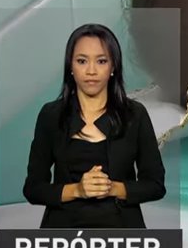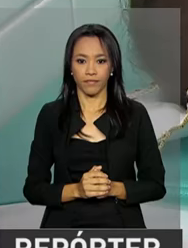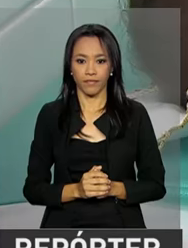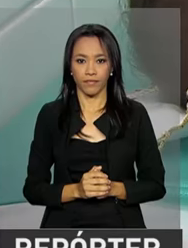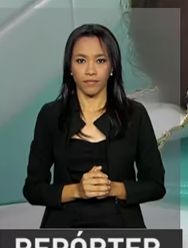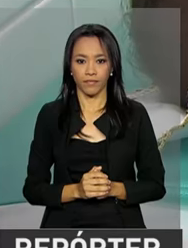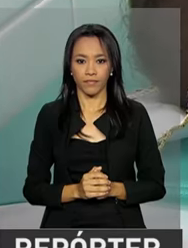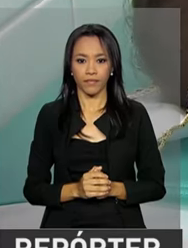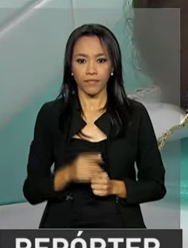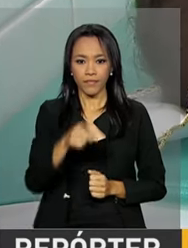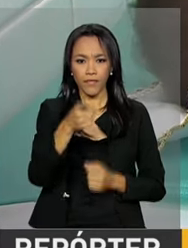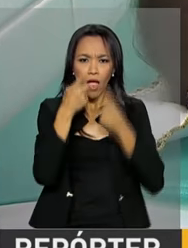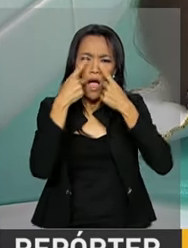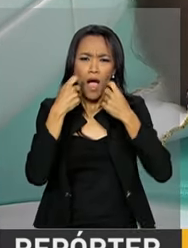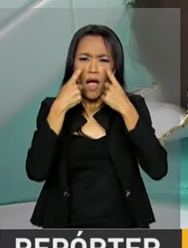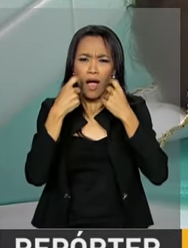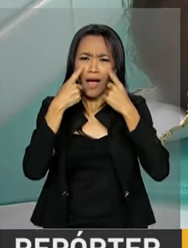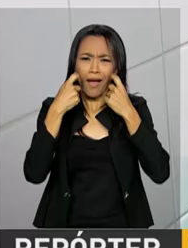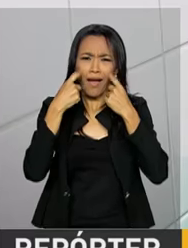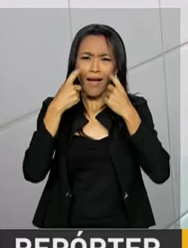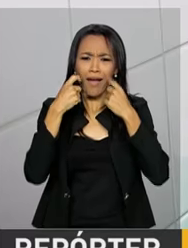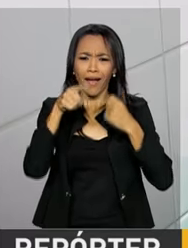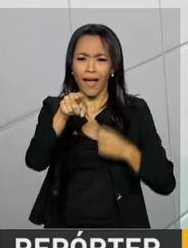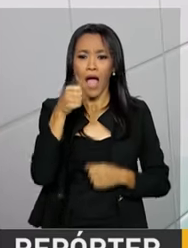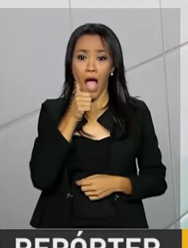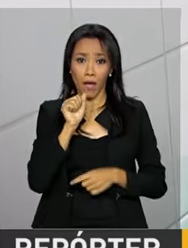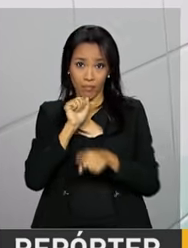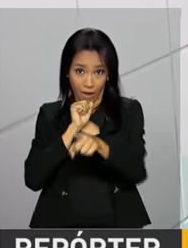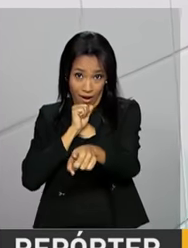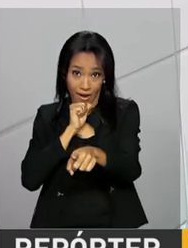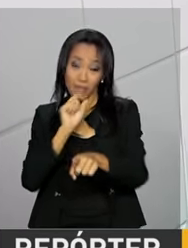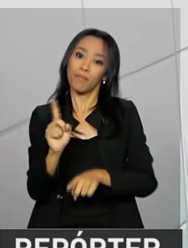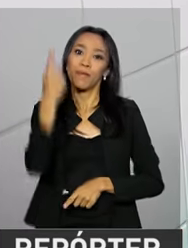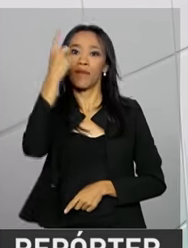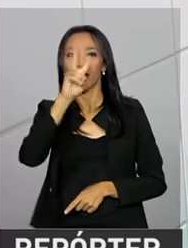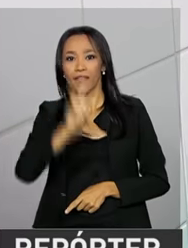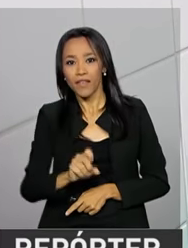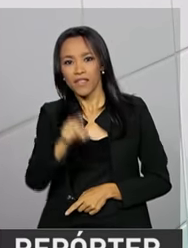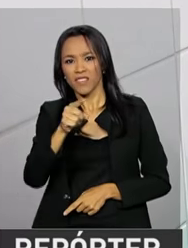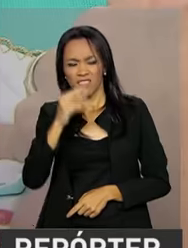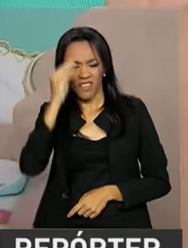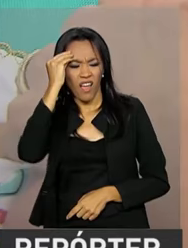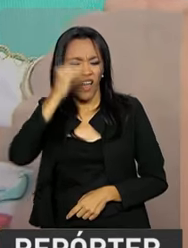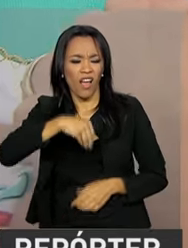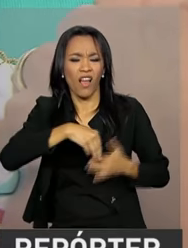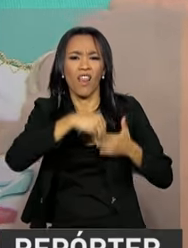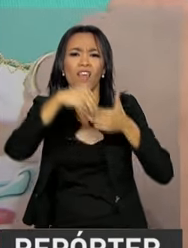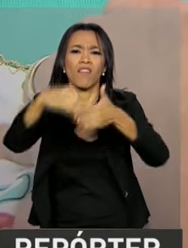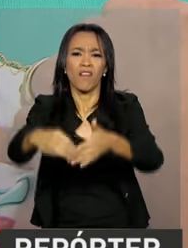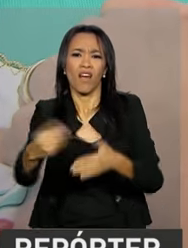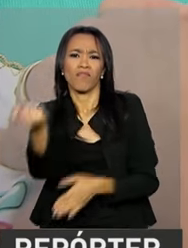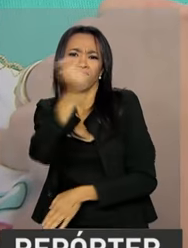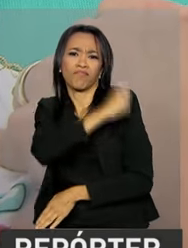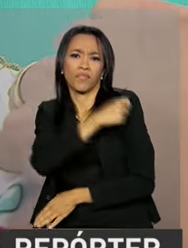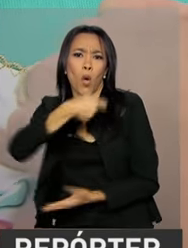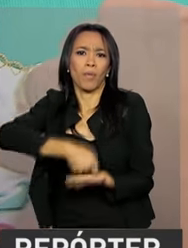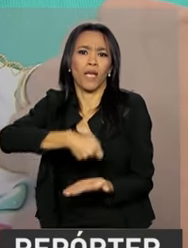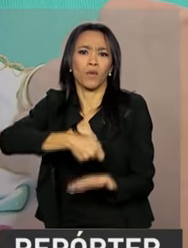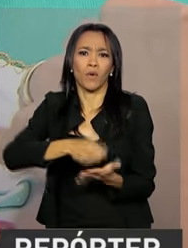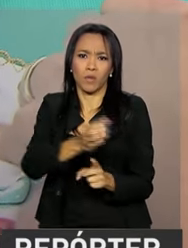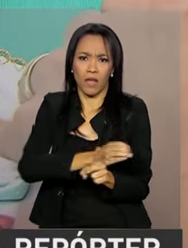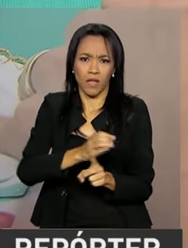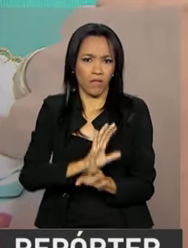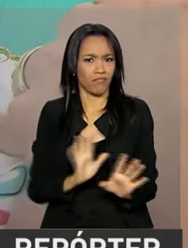nem o choro da pequena lívia faz há um ano a mãe de primeira viagem desistir de levar a filha para tomar vacinas obrigatórias do